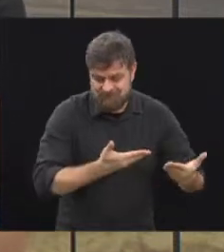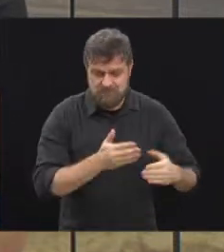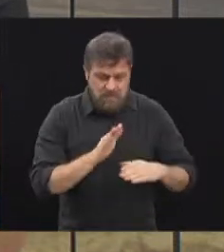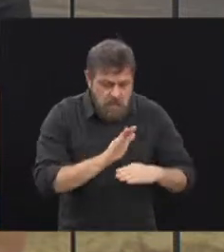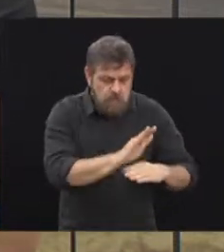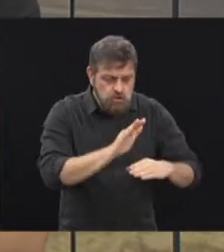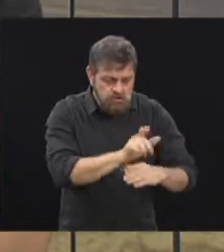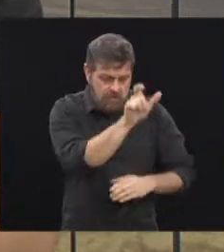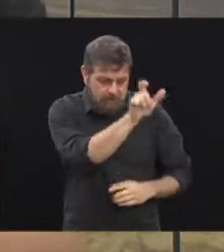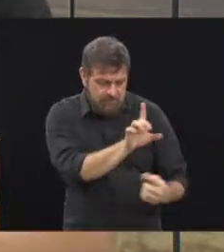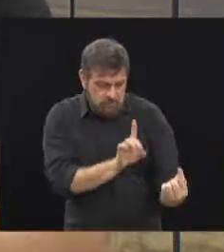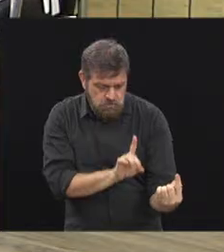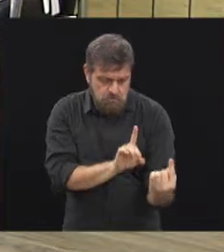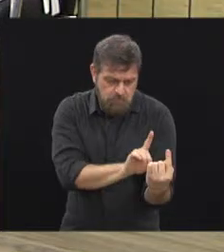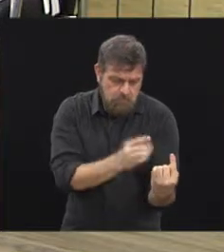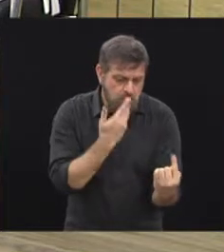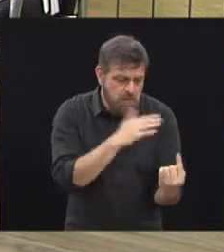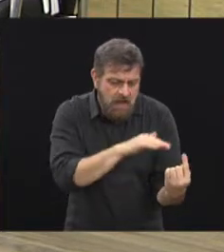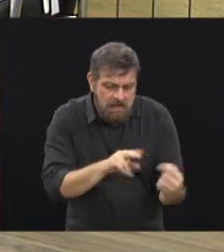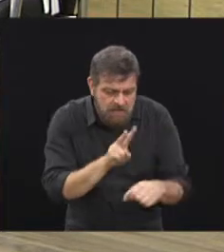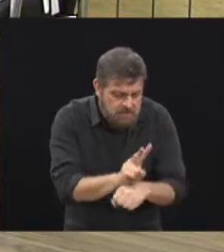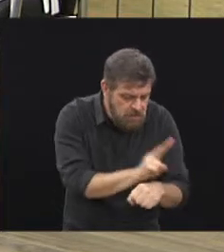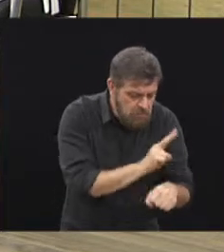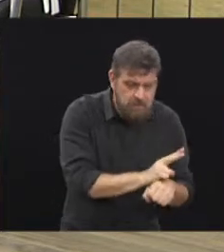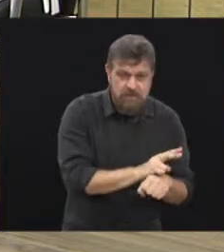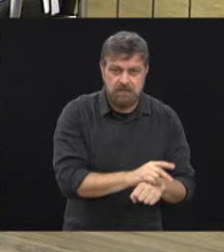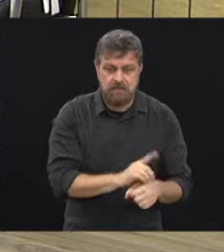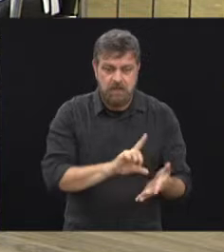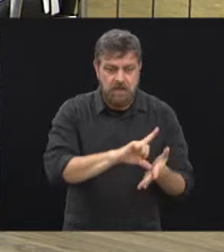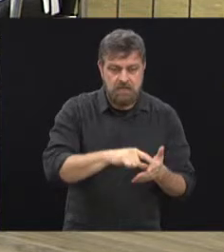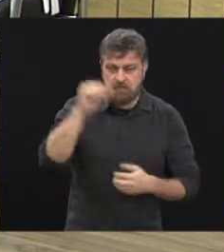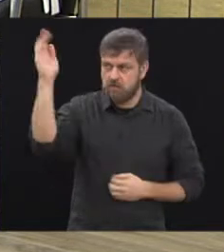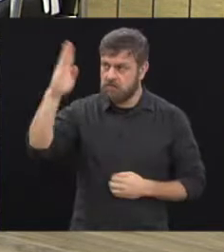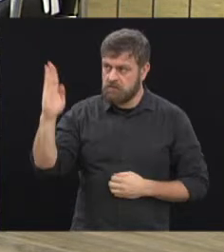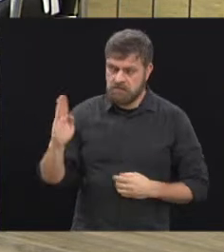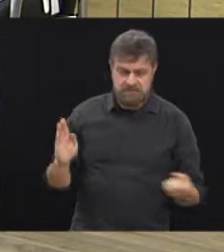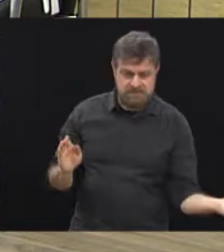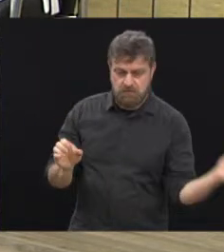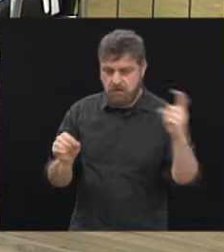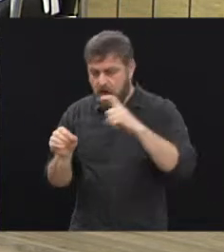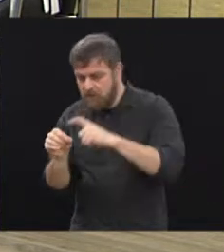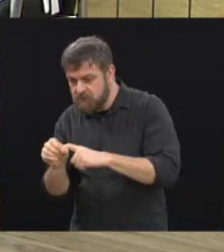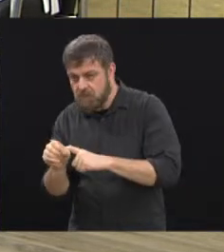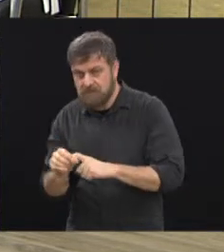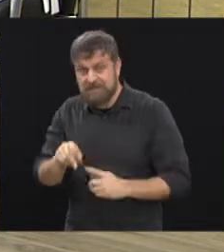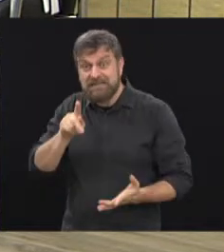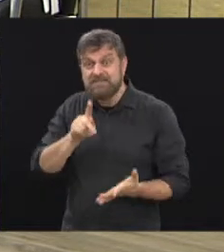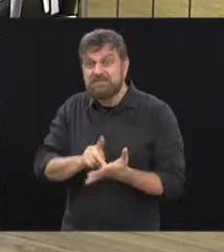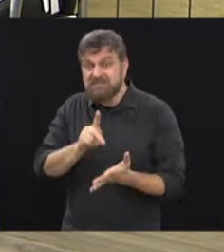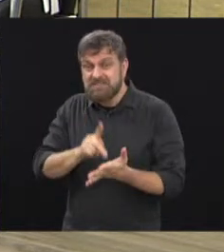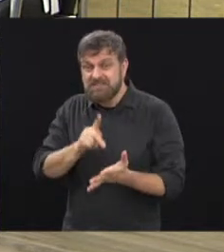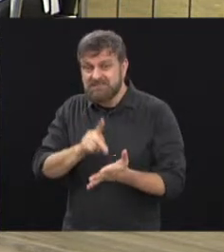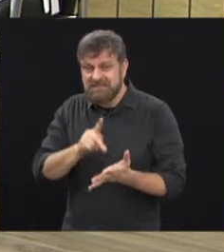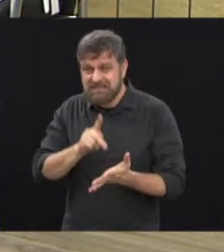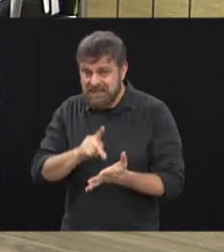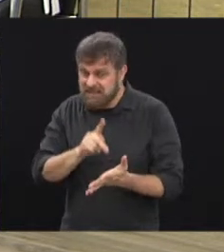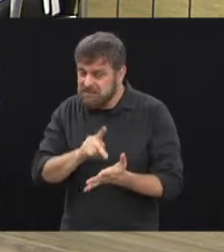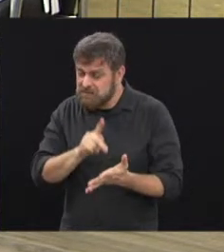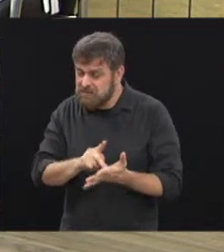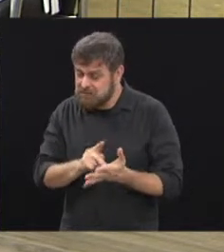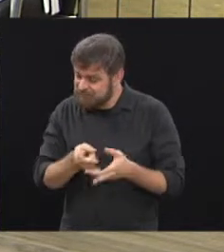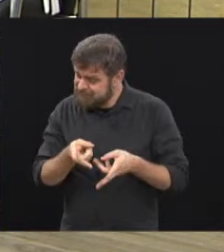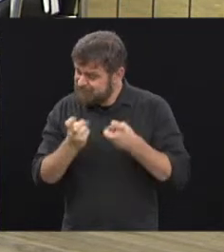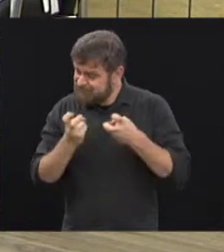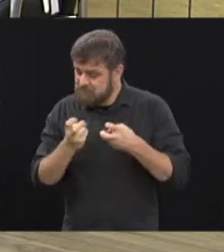aquele indivíduo ou para aquela criança. É muito pequeno. E aí você volta percebendo que, na